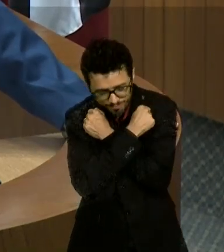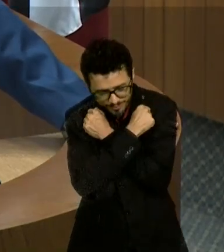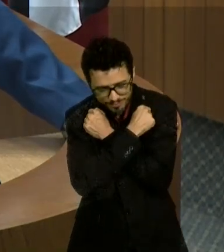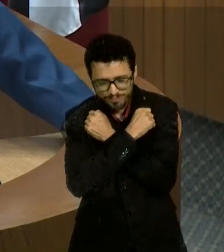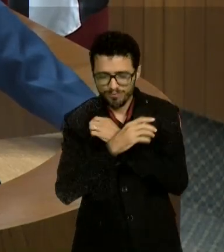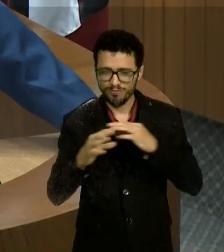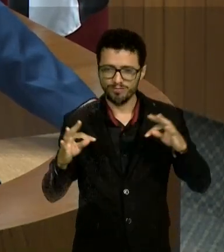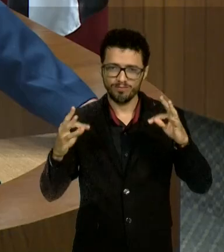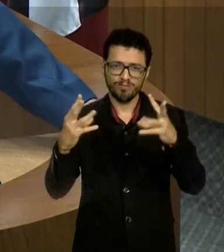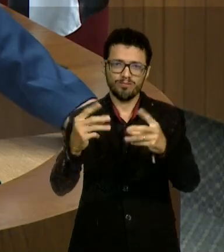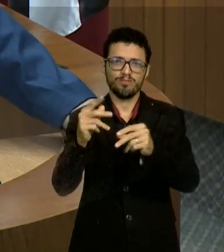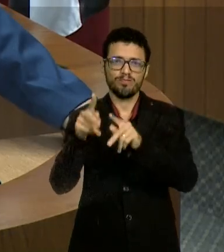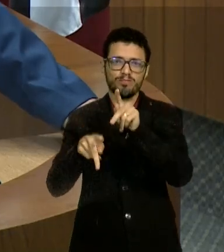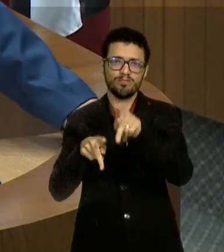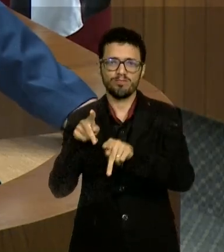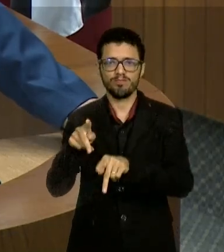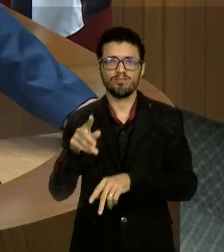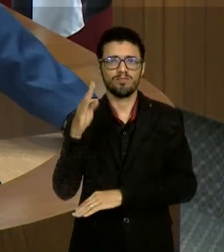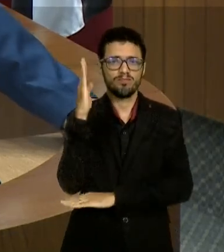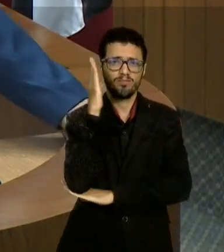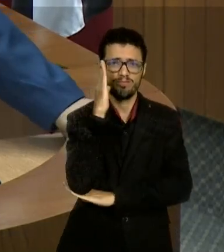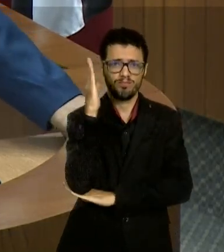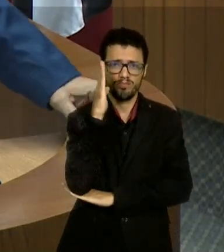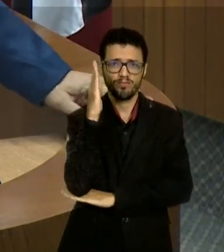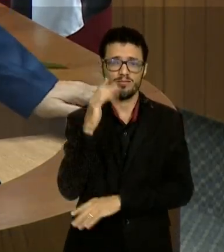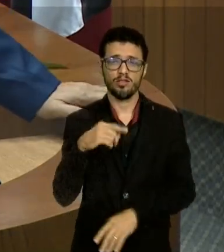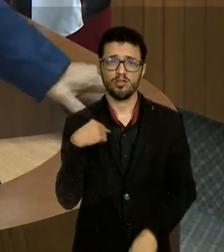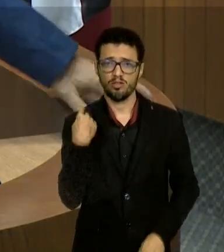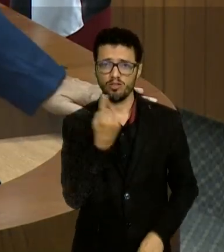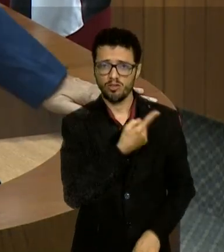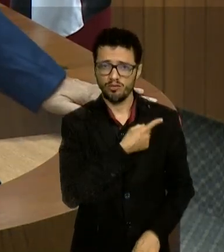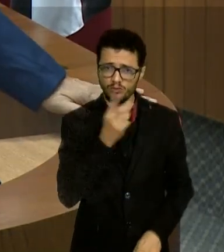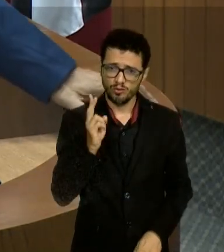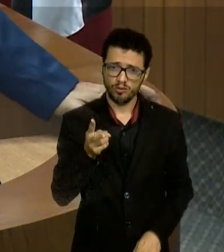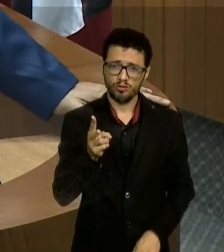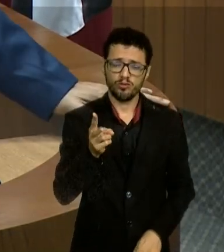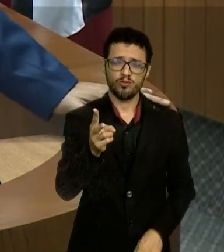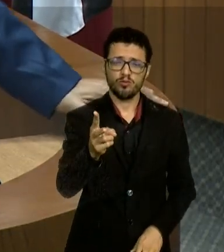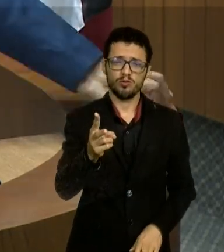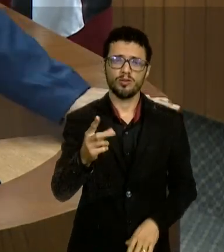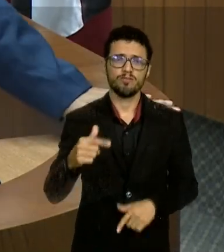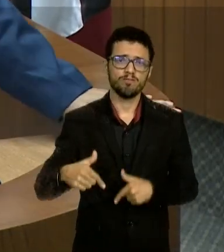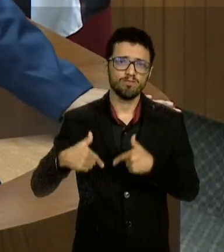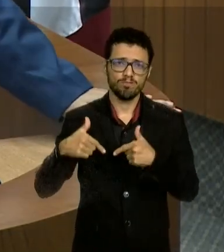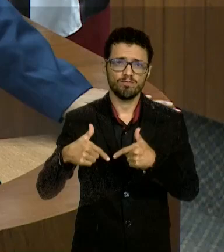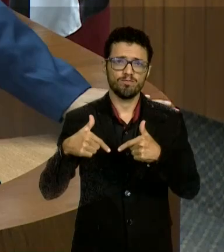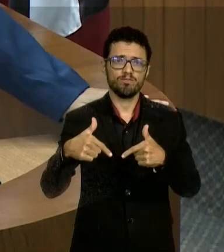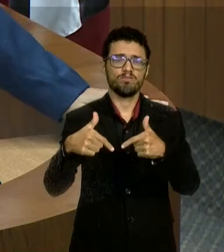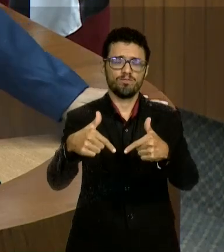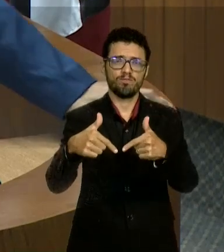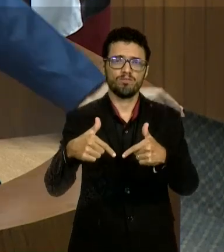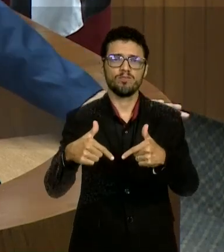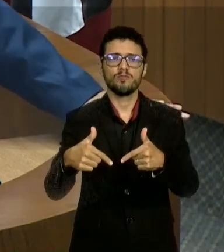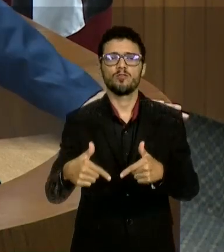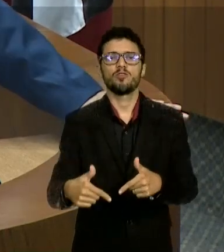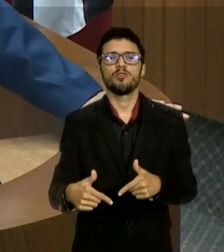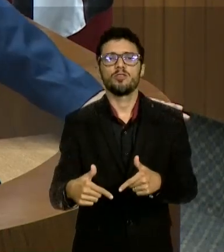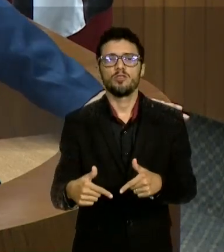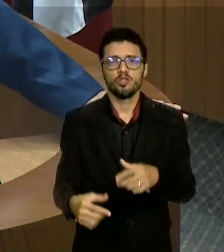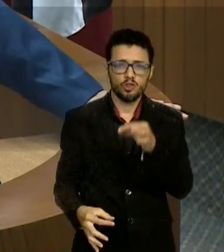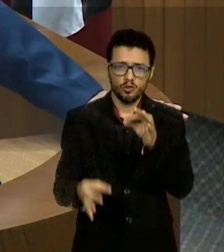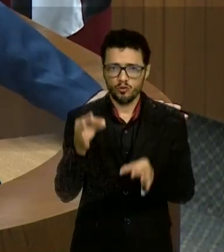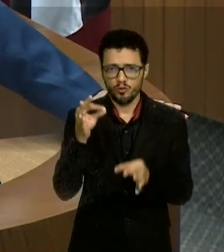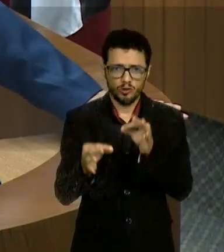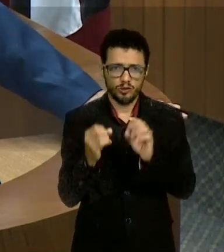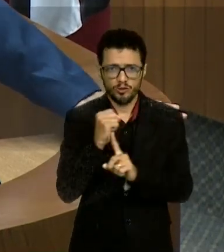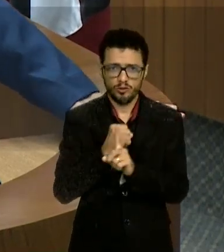Alcântara. E o nosso mandato continuará sendo um polo difusor de justiça social